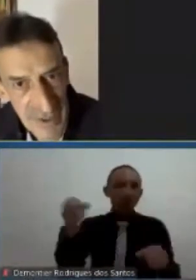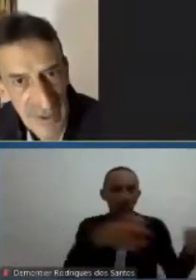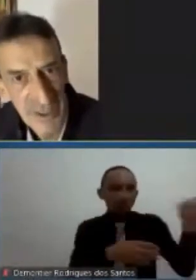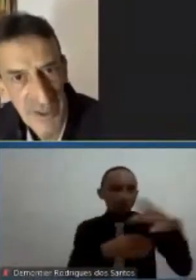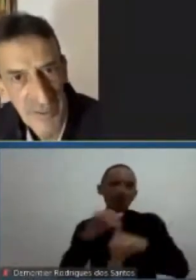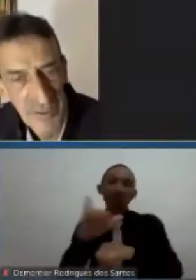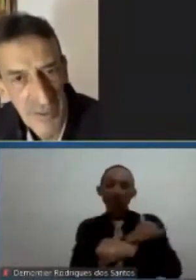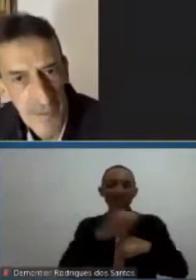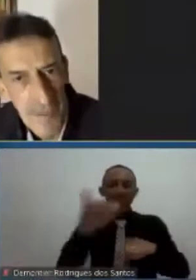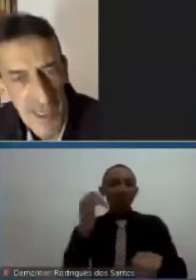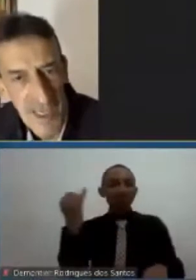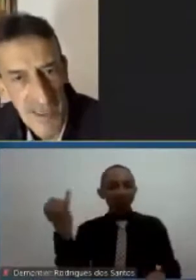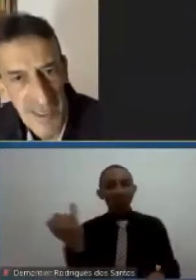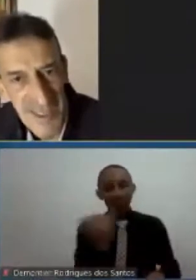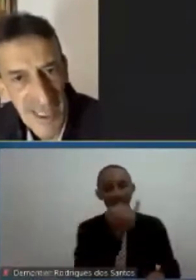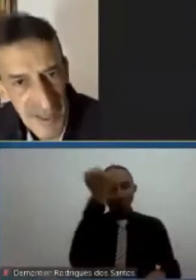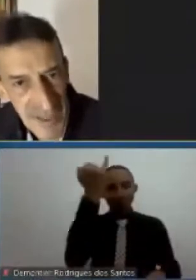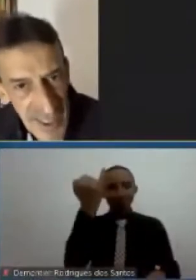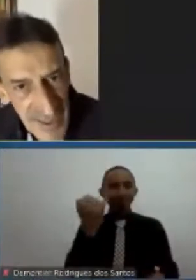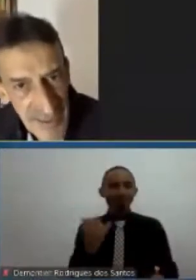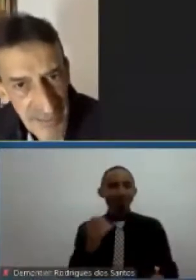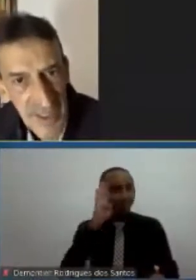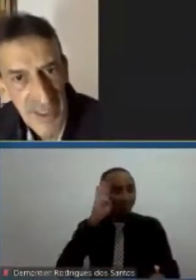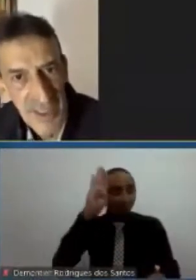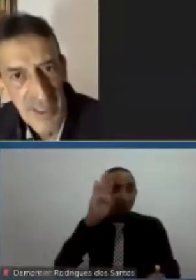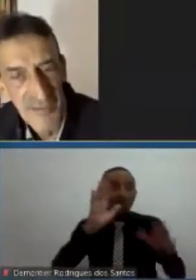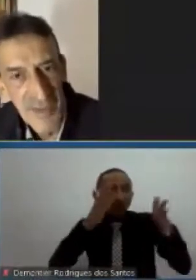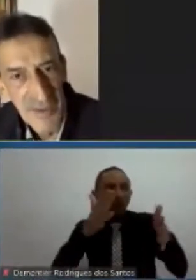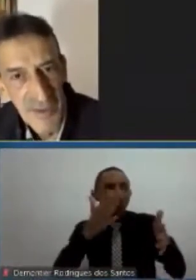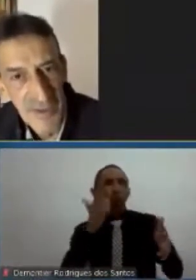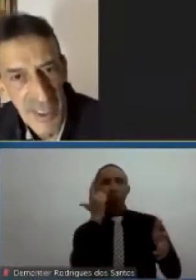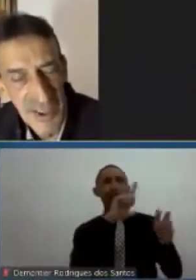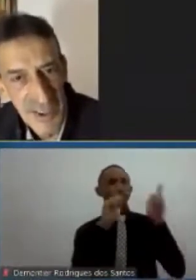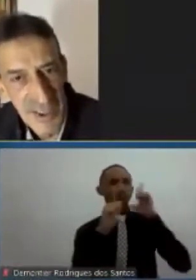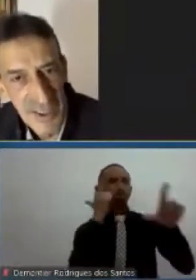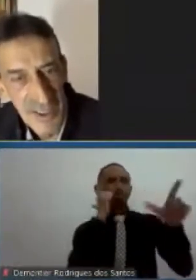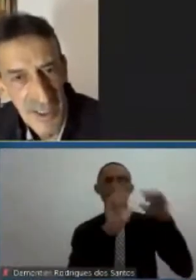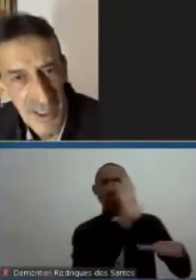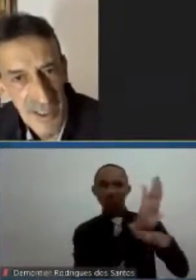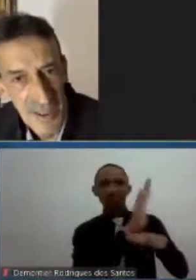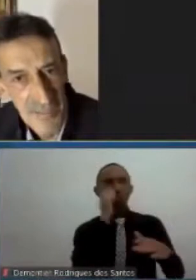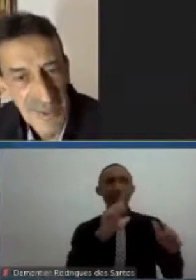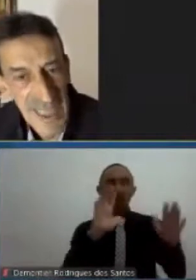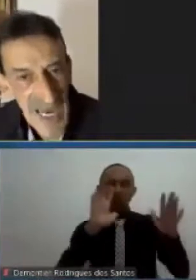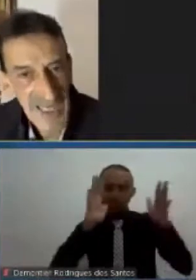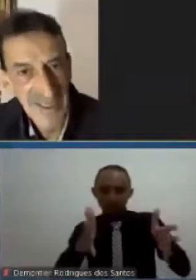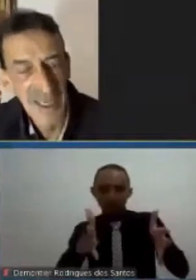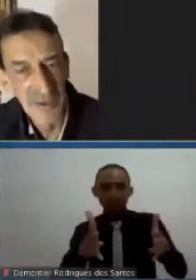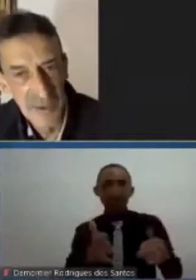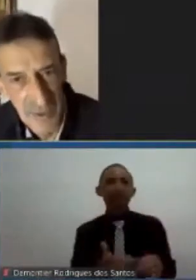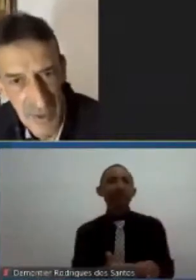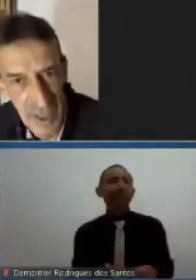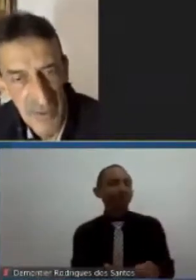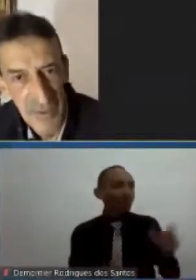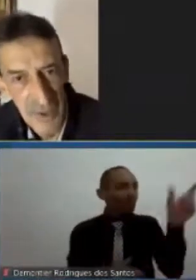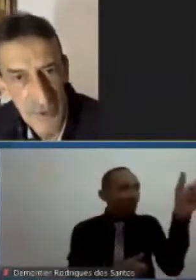inovações que sejam baseadas em evidência e que venham realmente dar